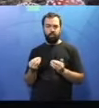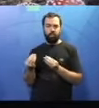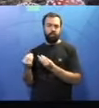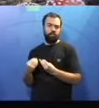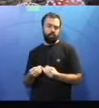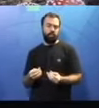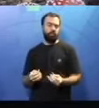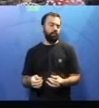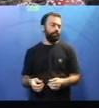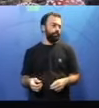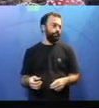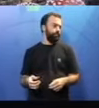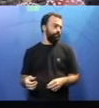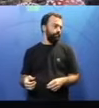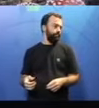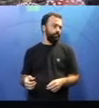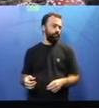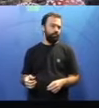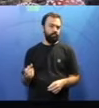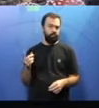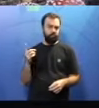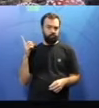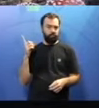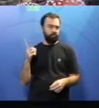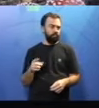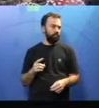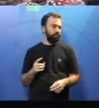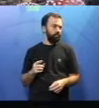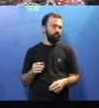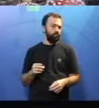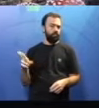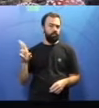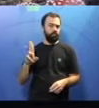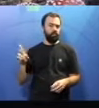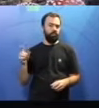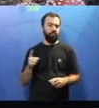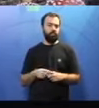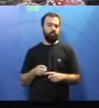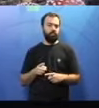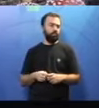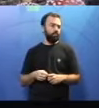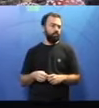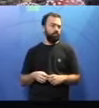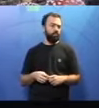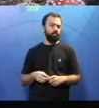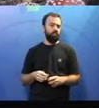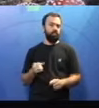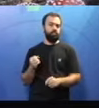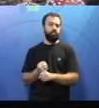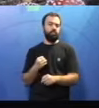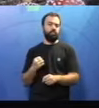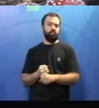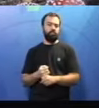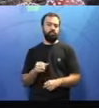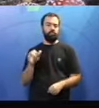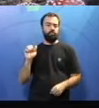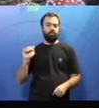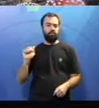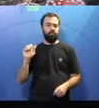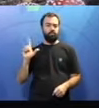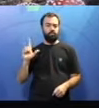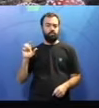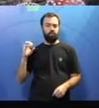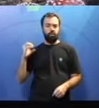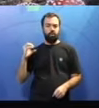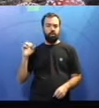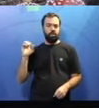pão. Esse organismo também pode ser utilizado para a elaboração de álcool, de etanol, no caso da cerveja, e esse álcool